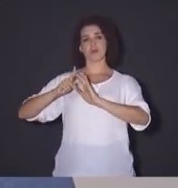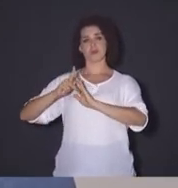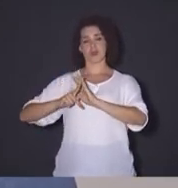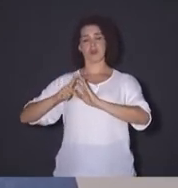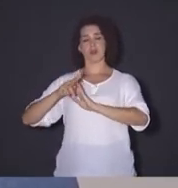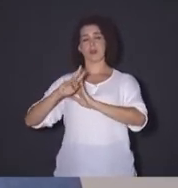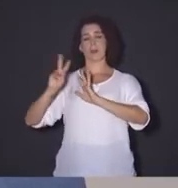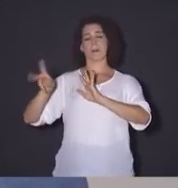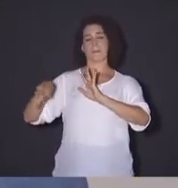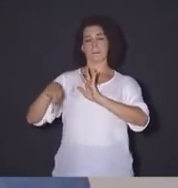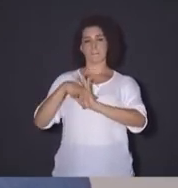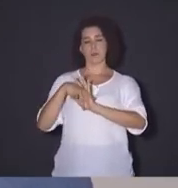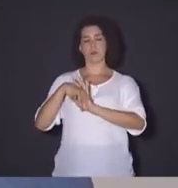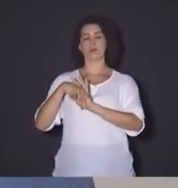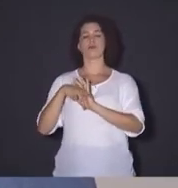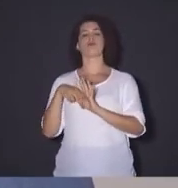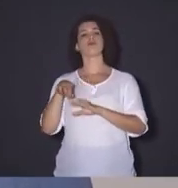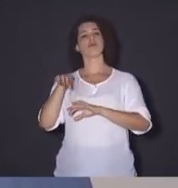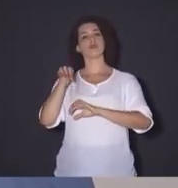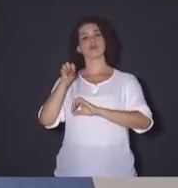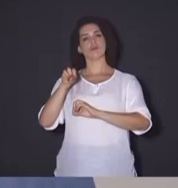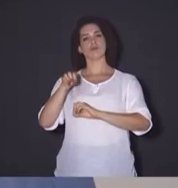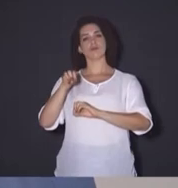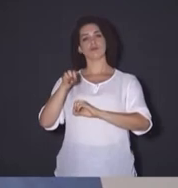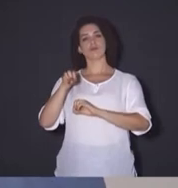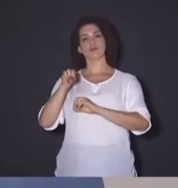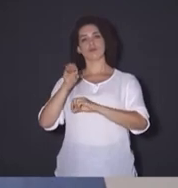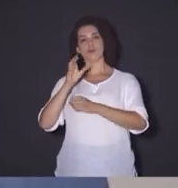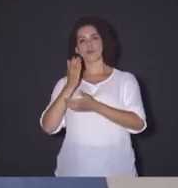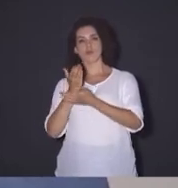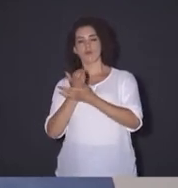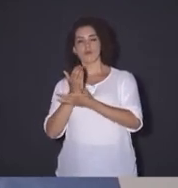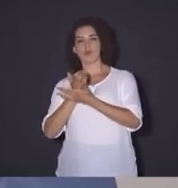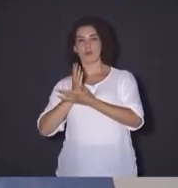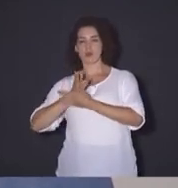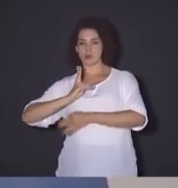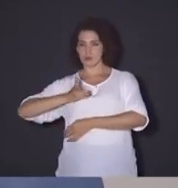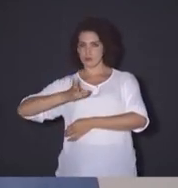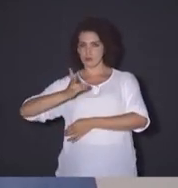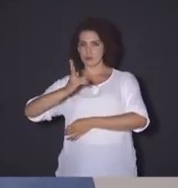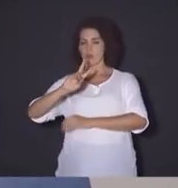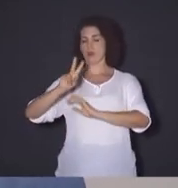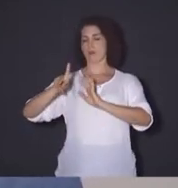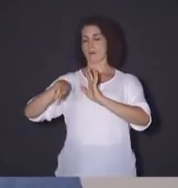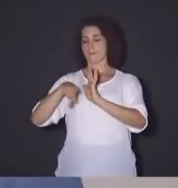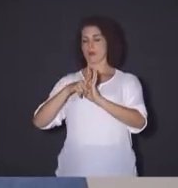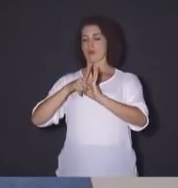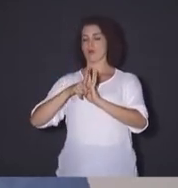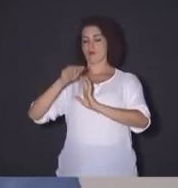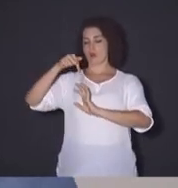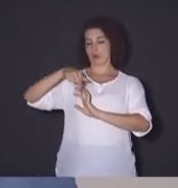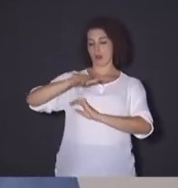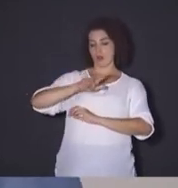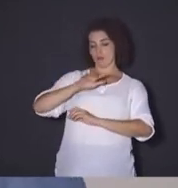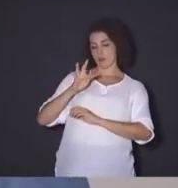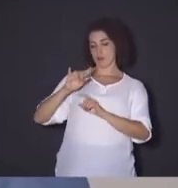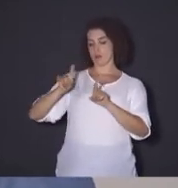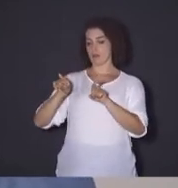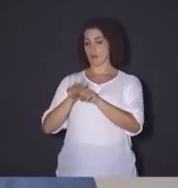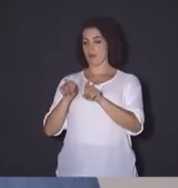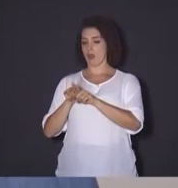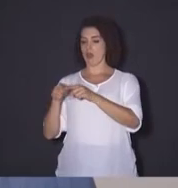continuada não é direcionado à sua rede e também as redes vizinhas não é pensando e